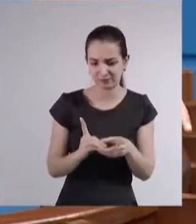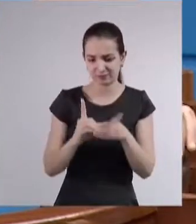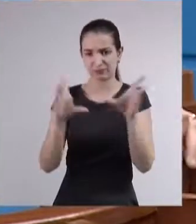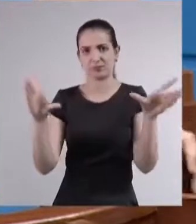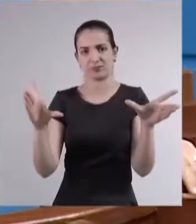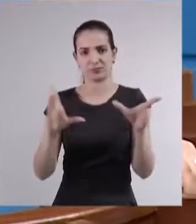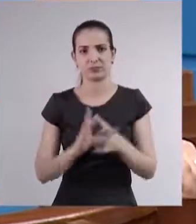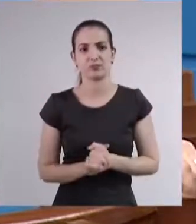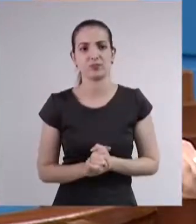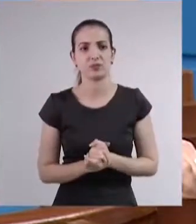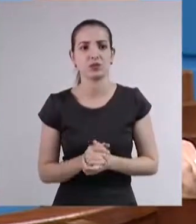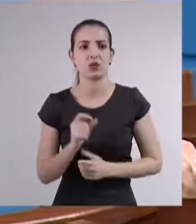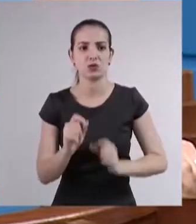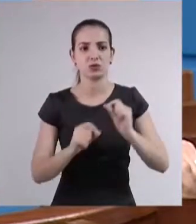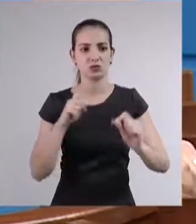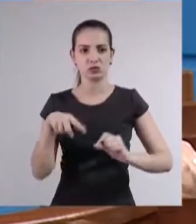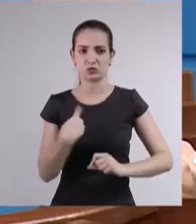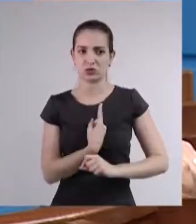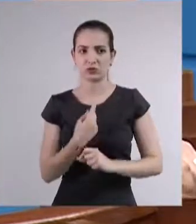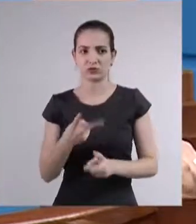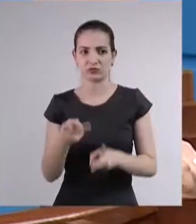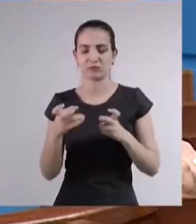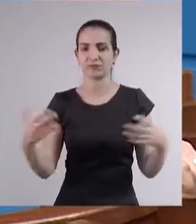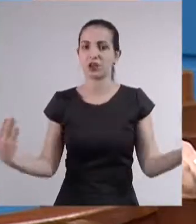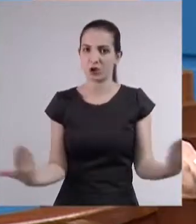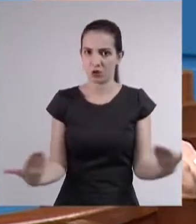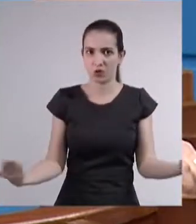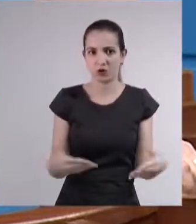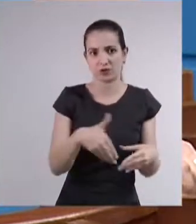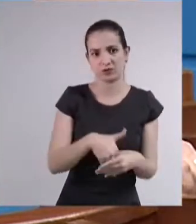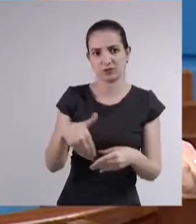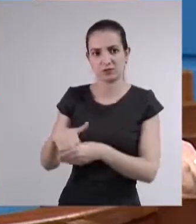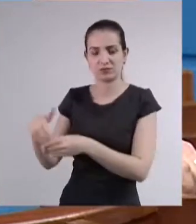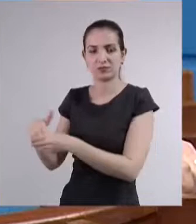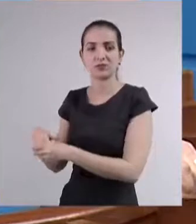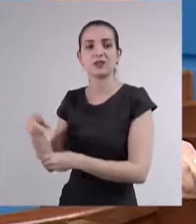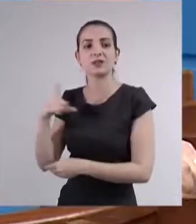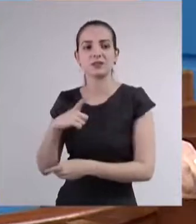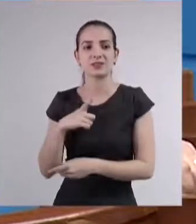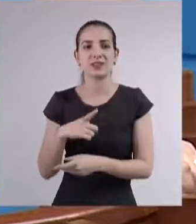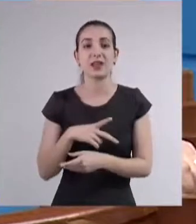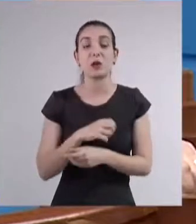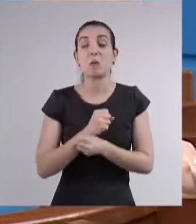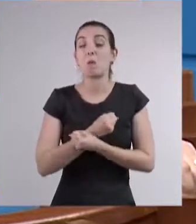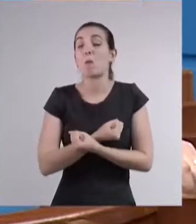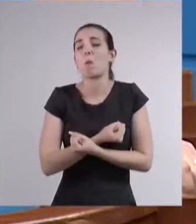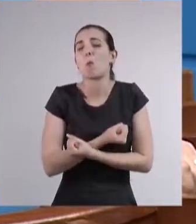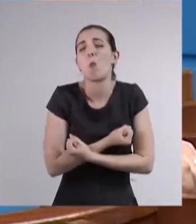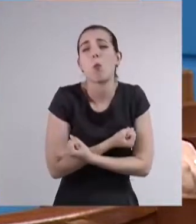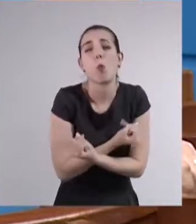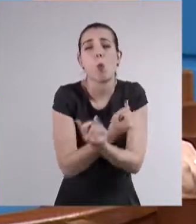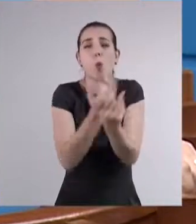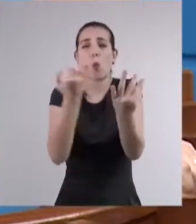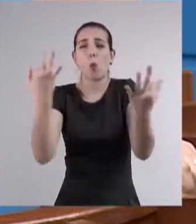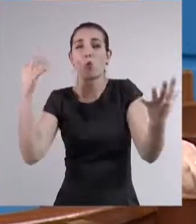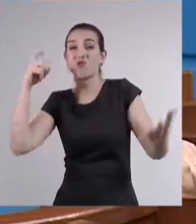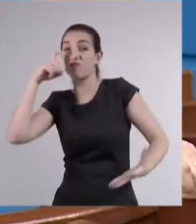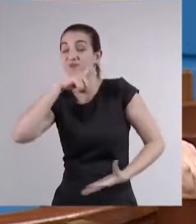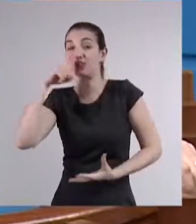O que nós vimos agora nessa eleição? Uma enxurrada de